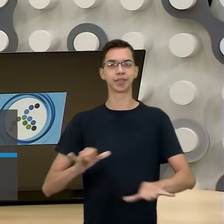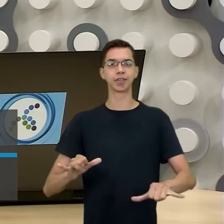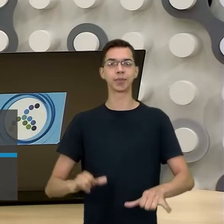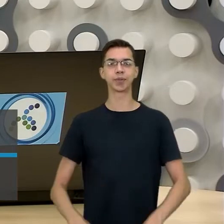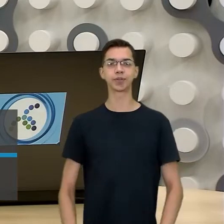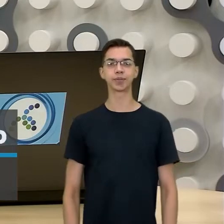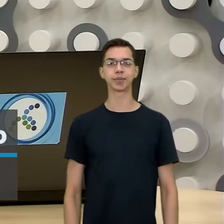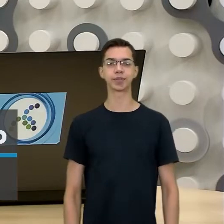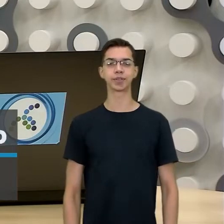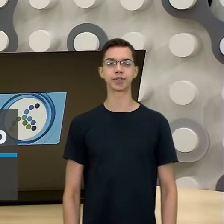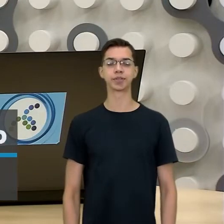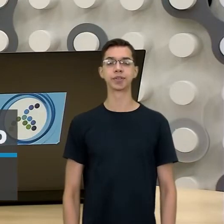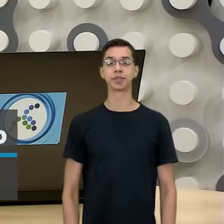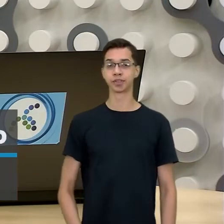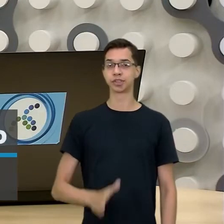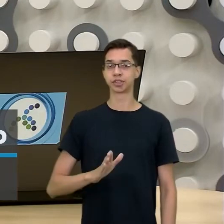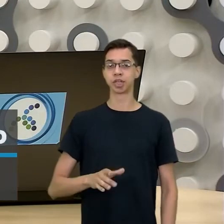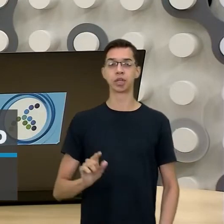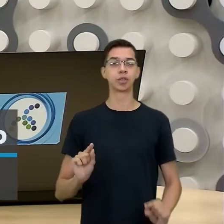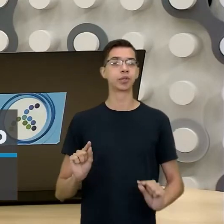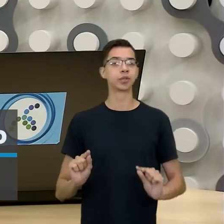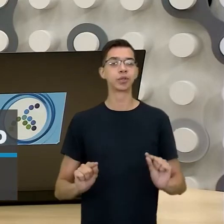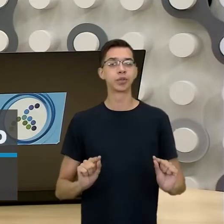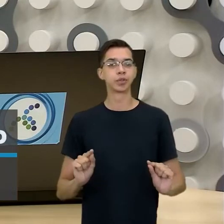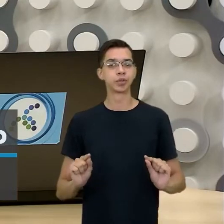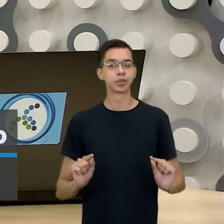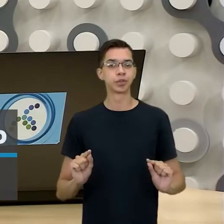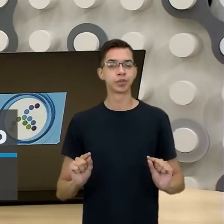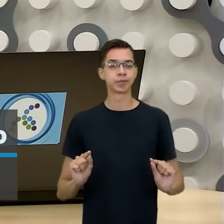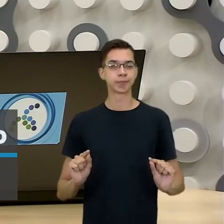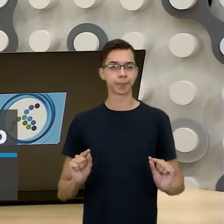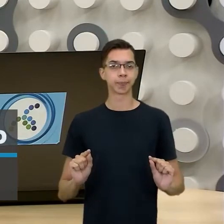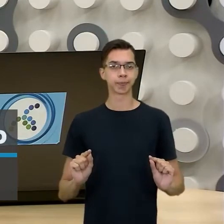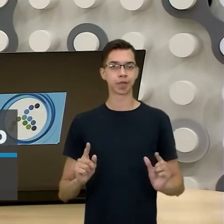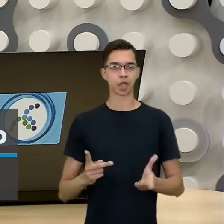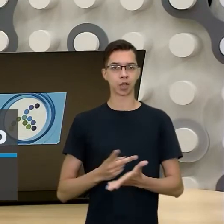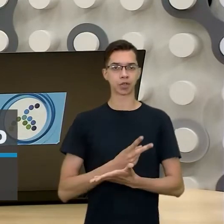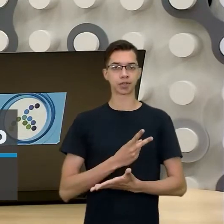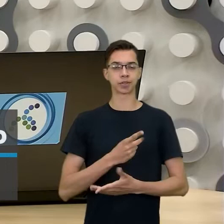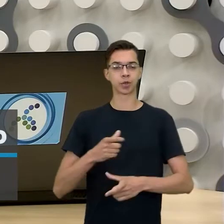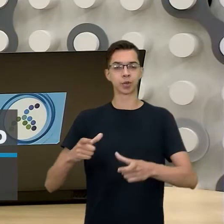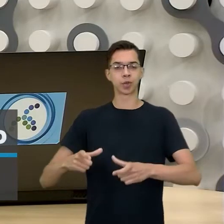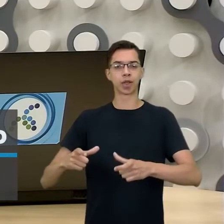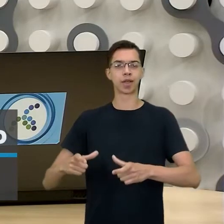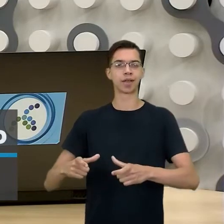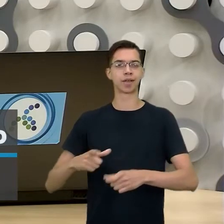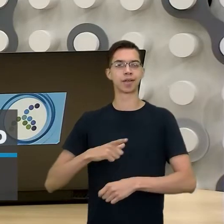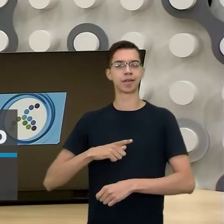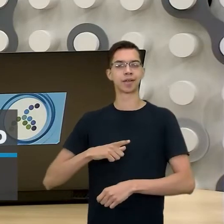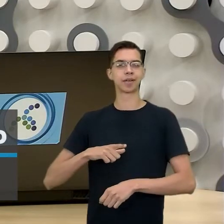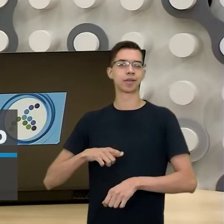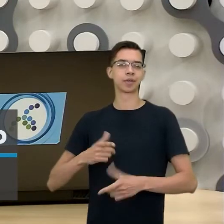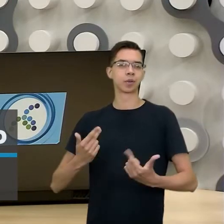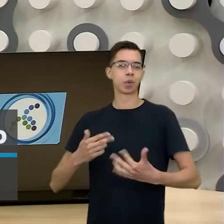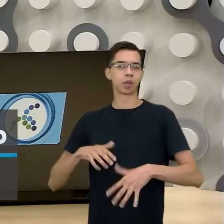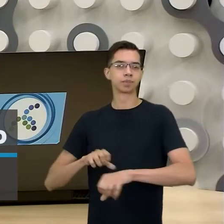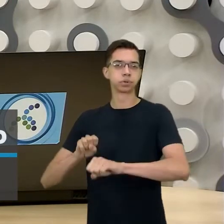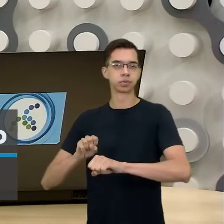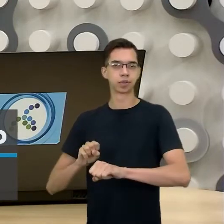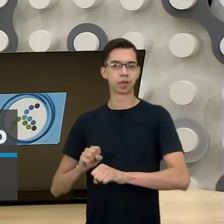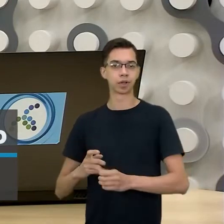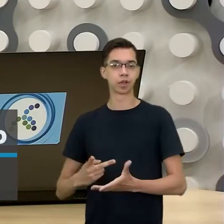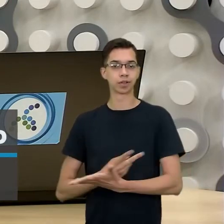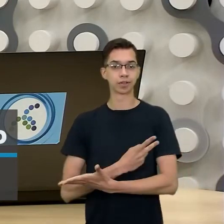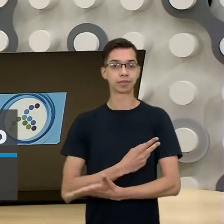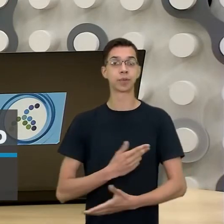Júlio Cortázar, que ele tem uma hora que acontece uma invasão na casa, você não entende o que acontece. Na verdade, eu não entendi. Aí eu voltei